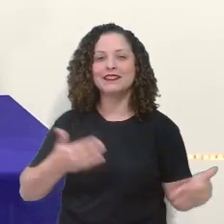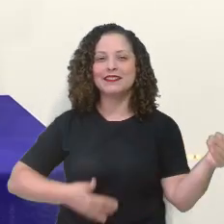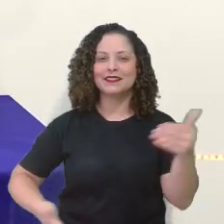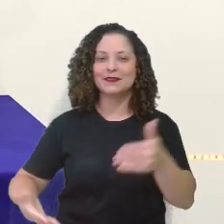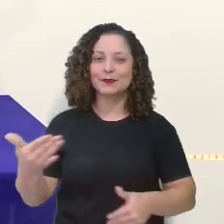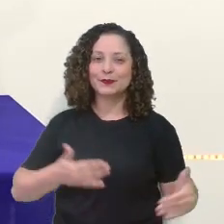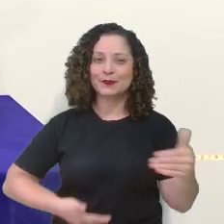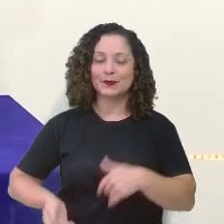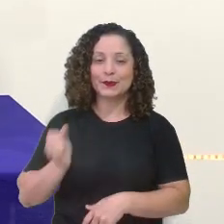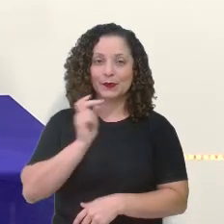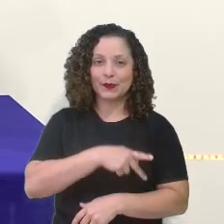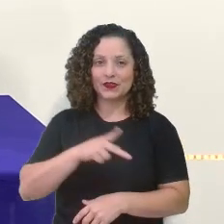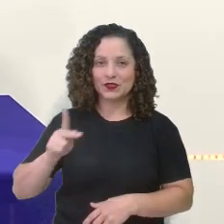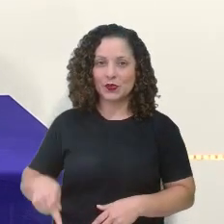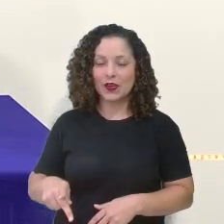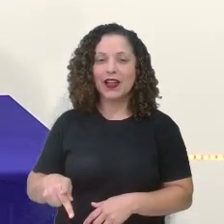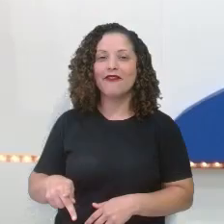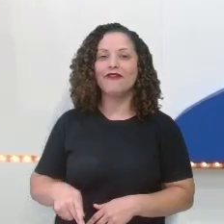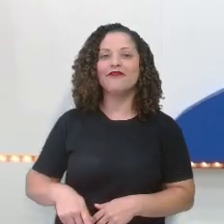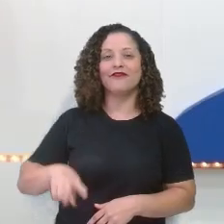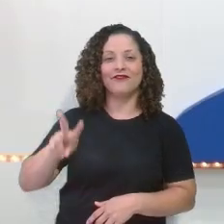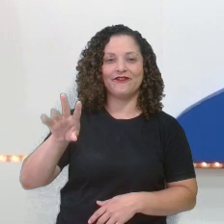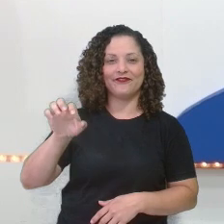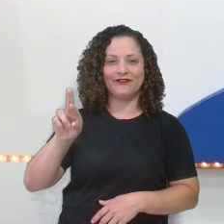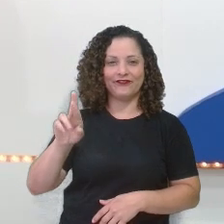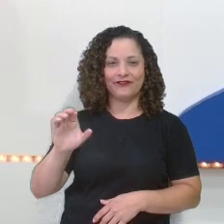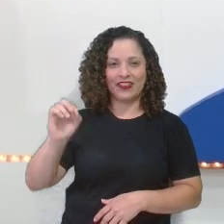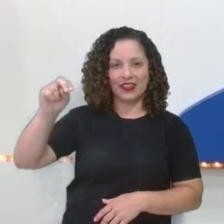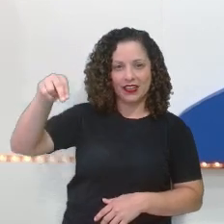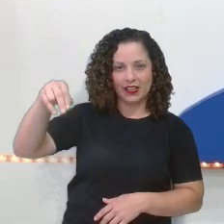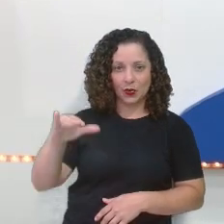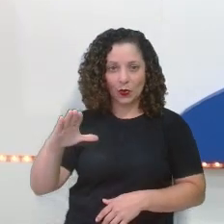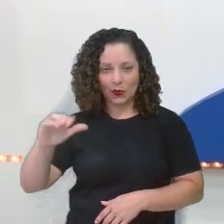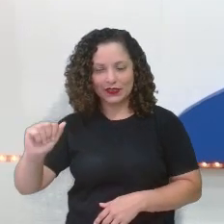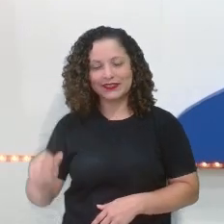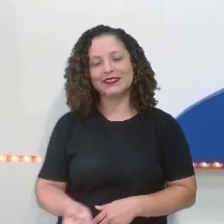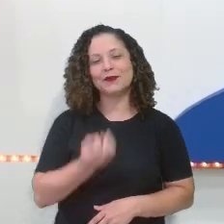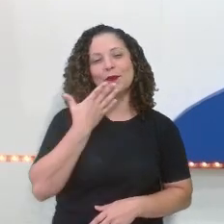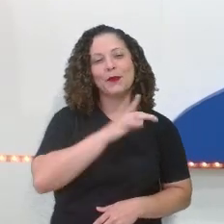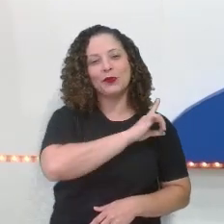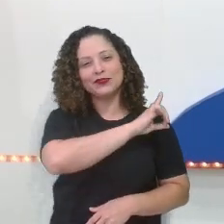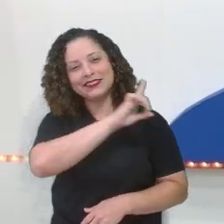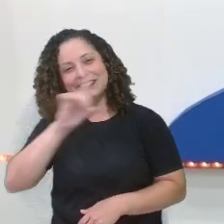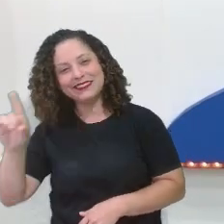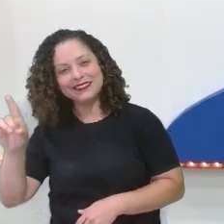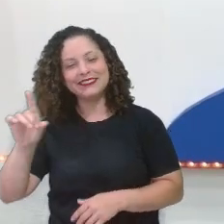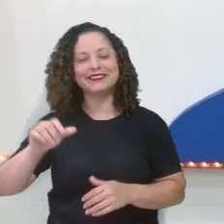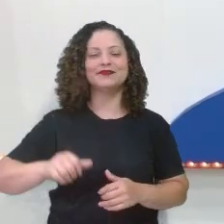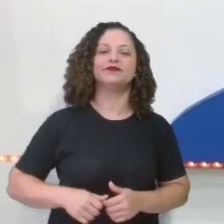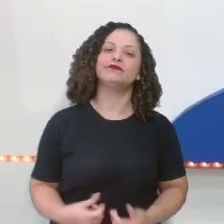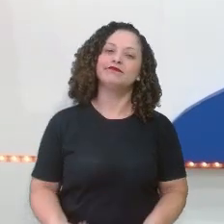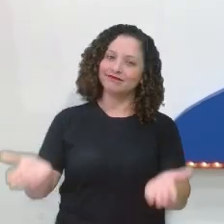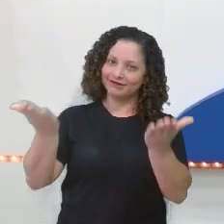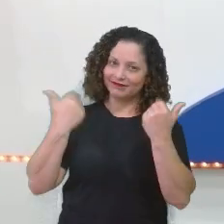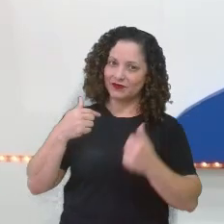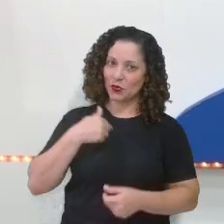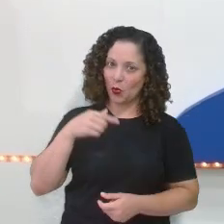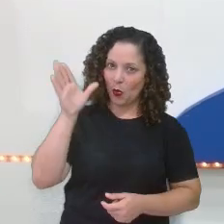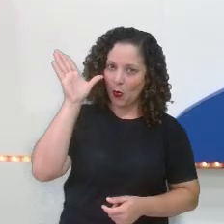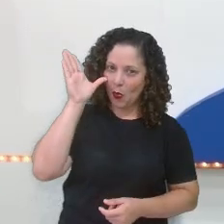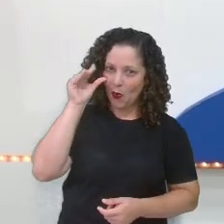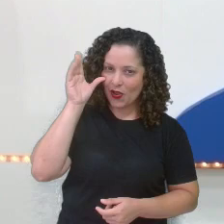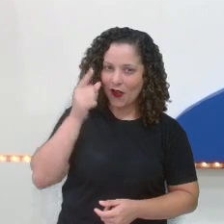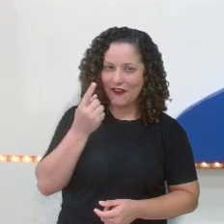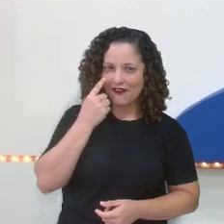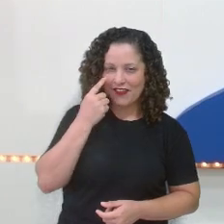Verônica. Bom dia, professora Verônica. Bom dia, professora Esté. Bom dia, crianças. Vamos lá, que eu estou curiosa aqui, vendo esse